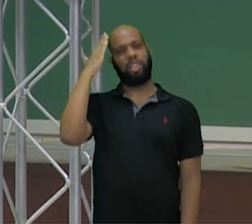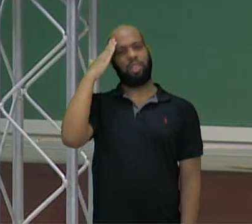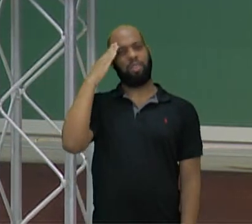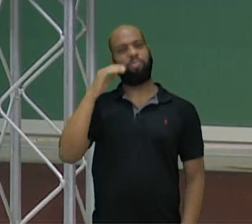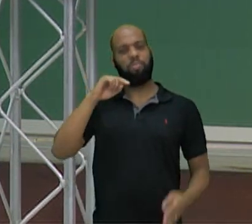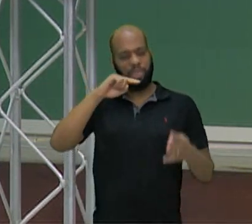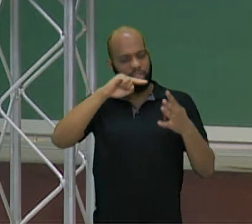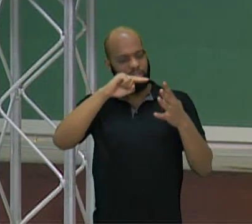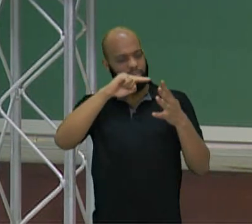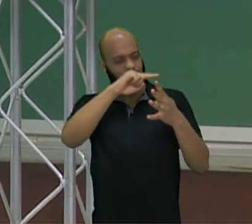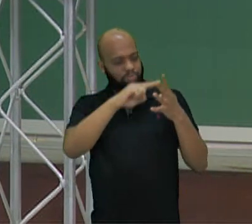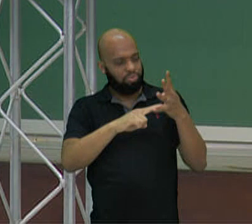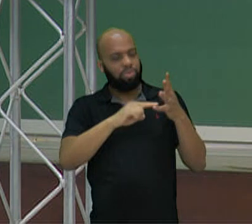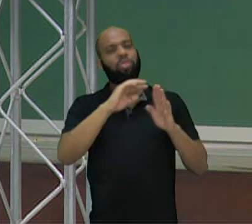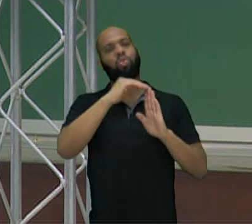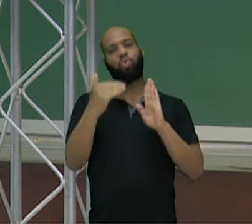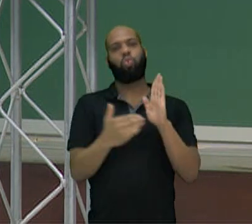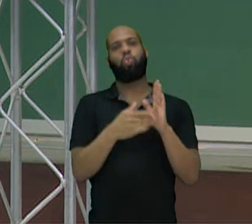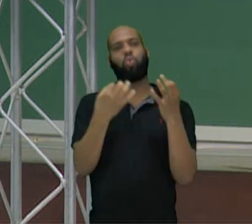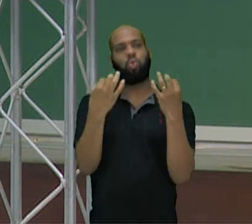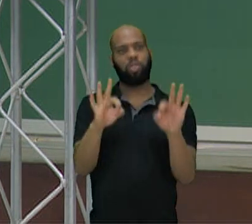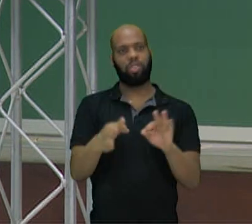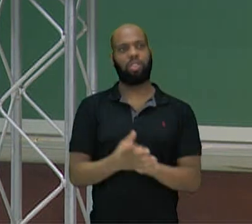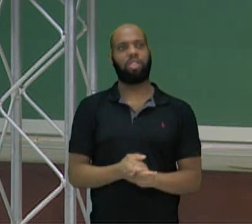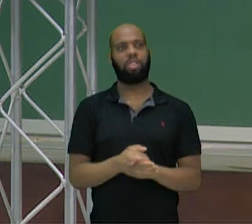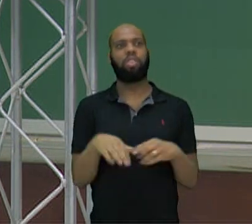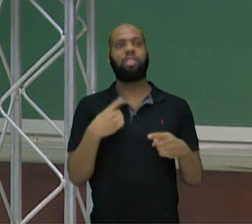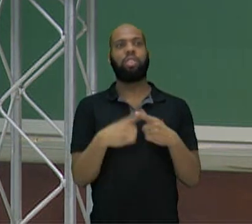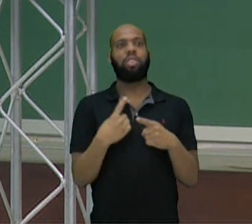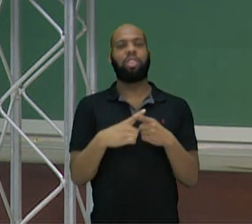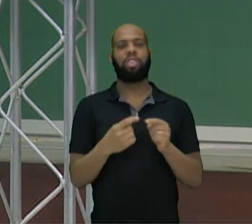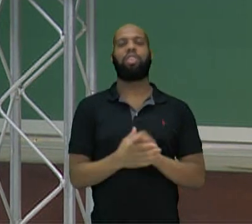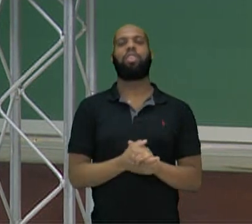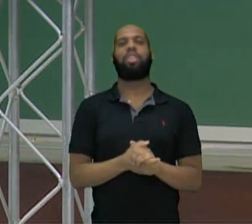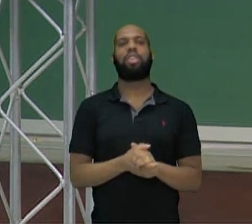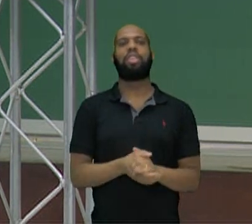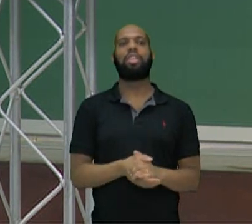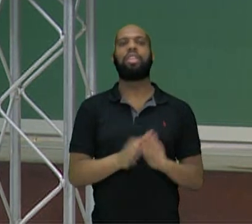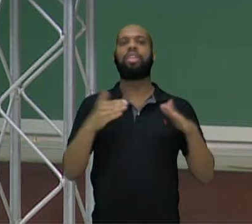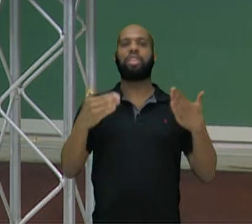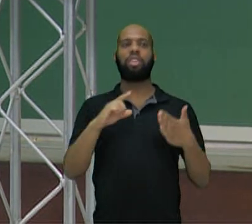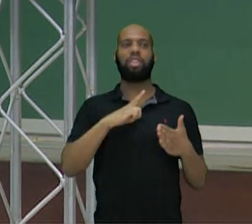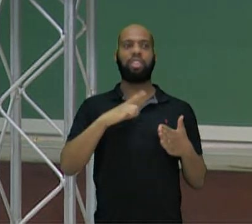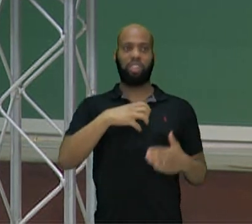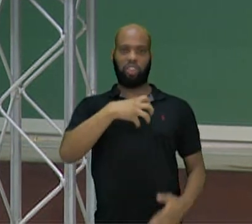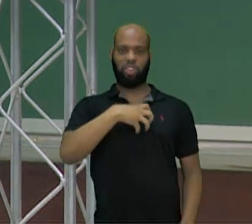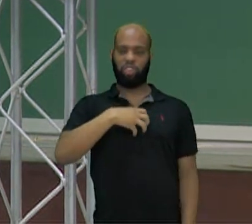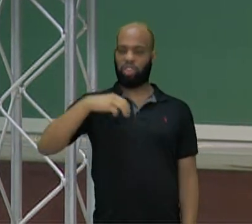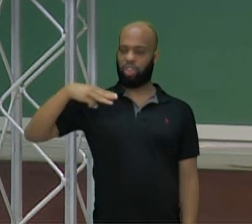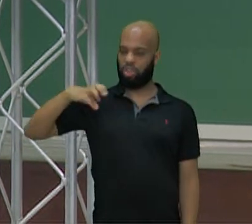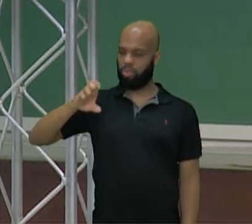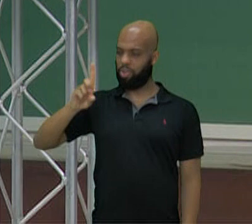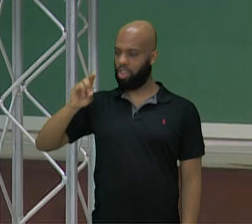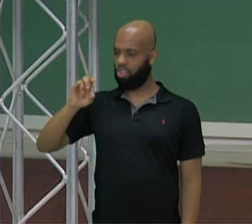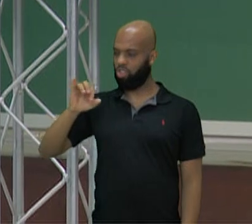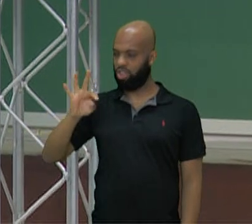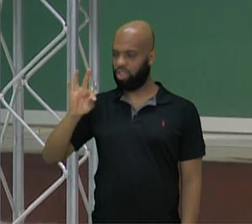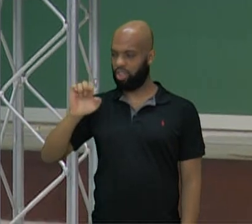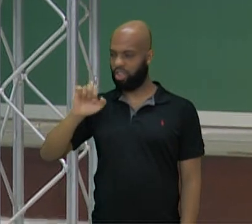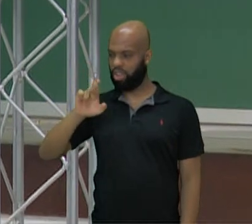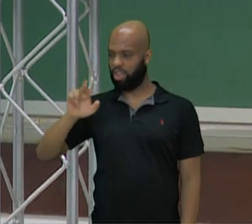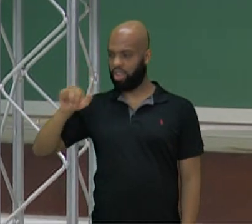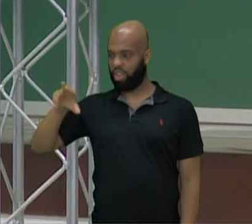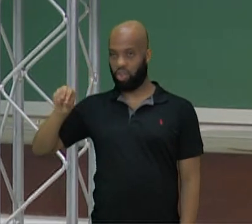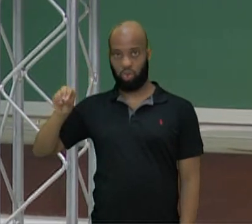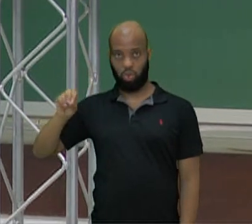ali é a pegadinha porque todas estão certas. E eu, naquela hora, quando eu falei assim, a vegetação do tipo mediterrâneo ocorre no extremo norte e no